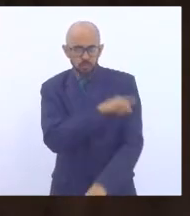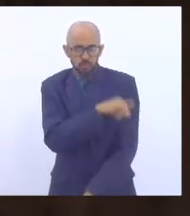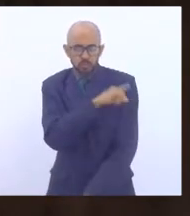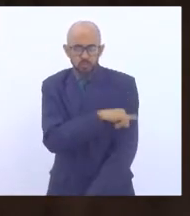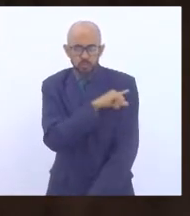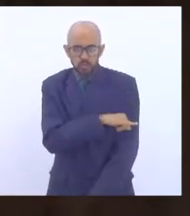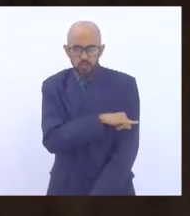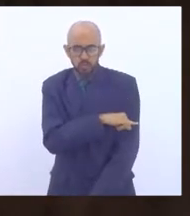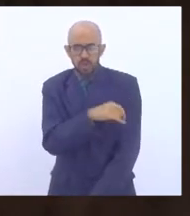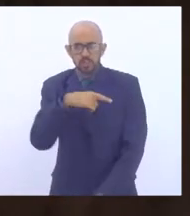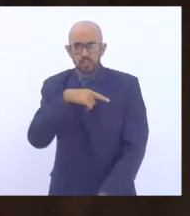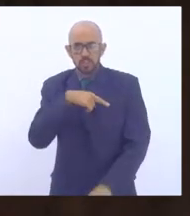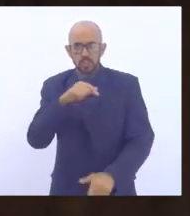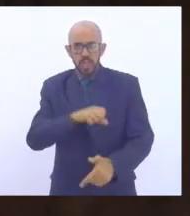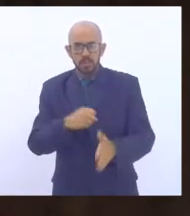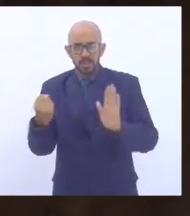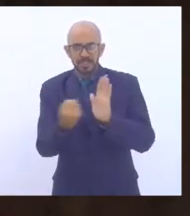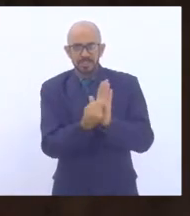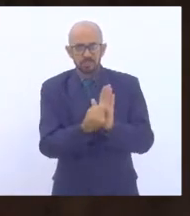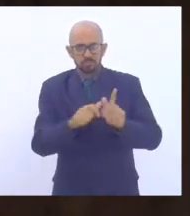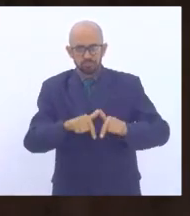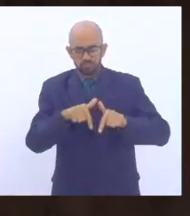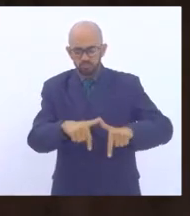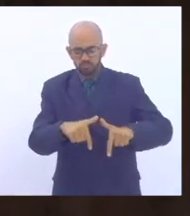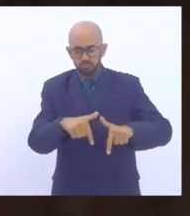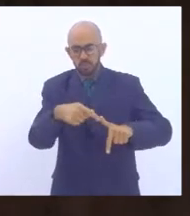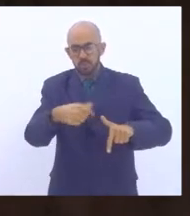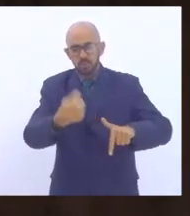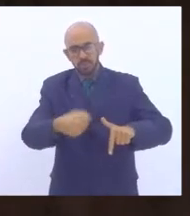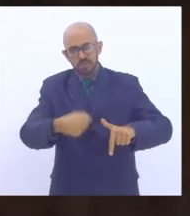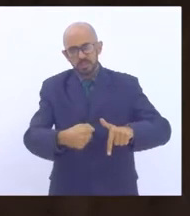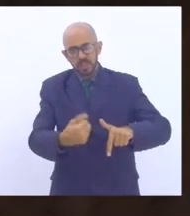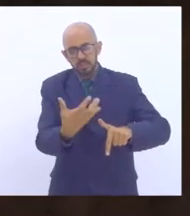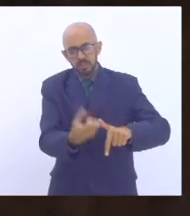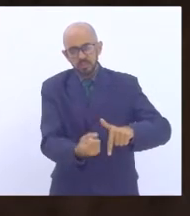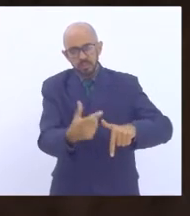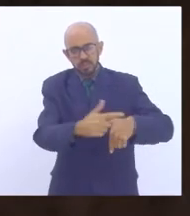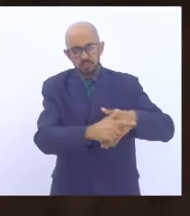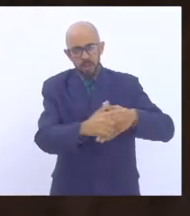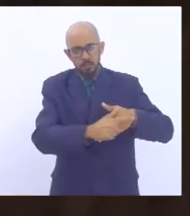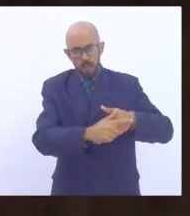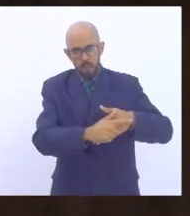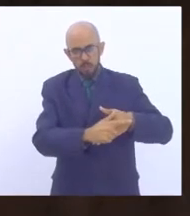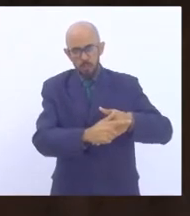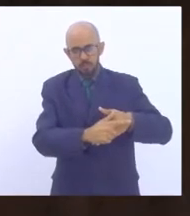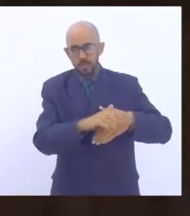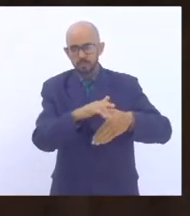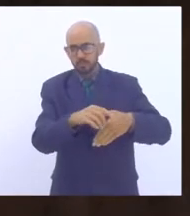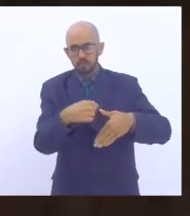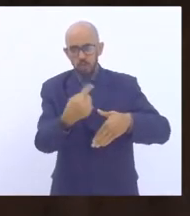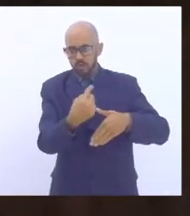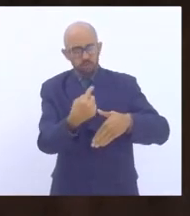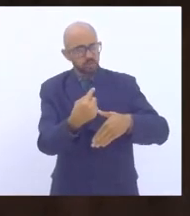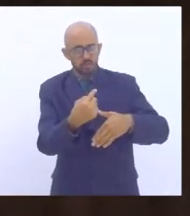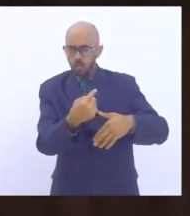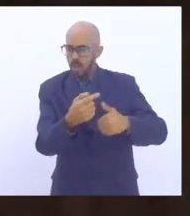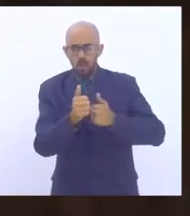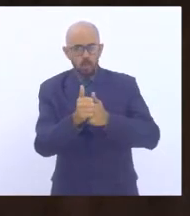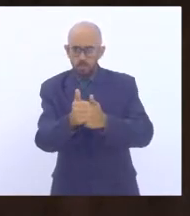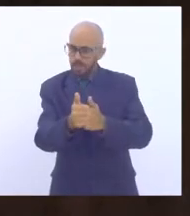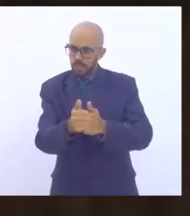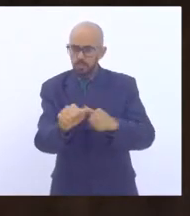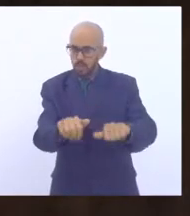tem uma certificação própria que deveria cumprir esse papel então a gente não acompanhou a audiência pública até não